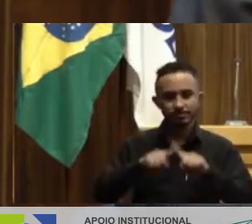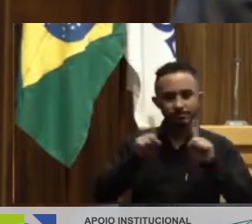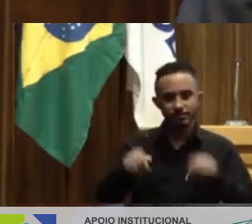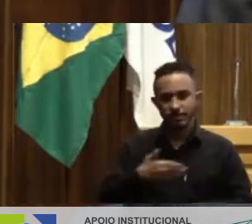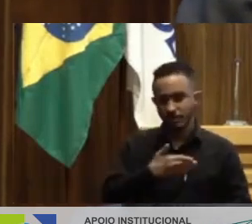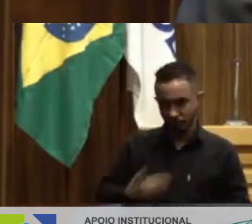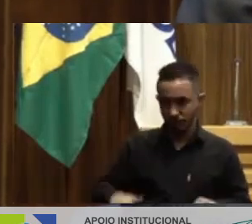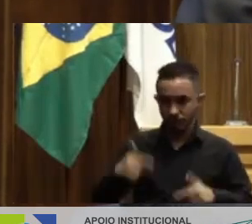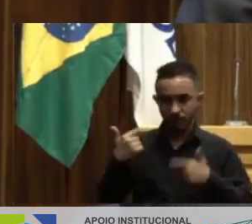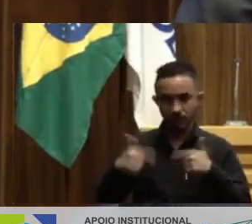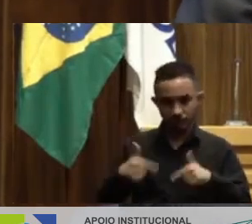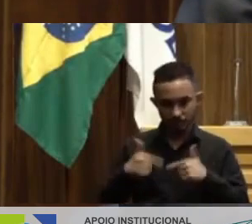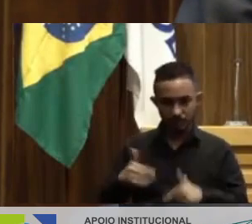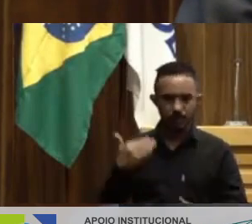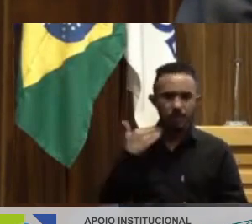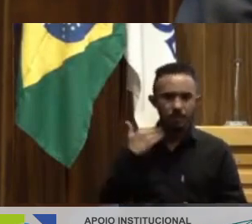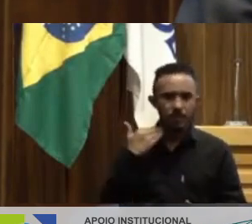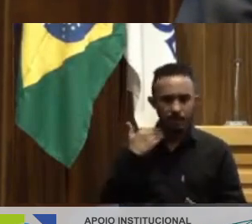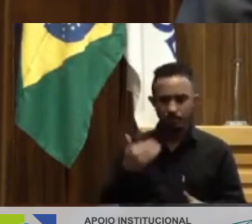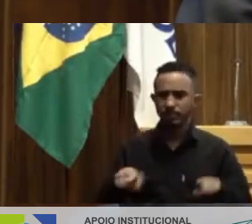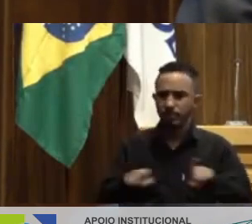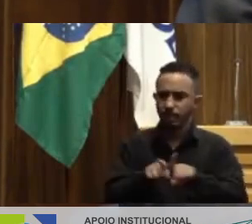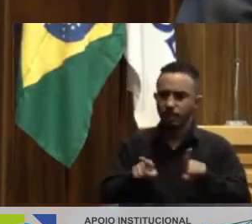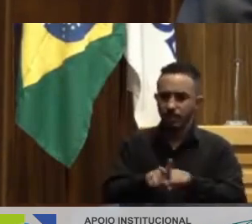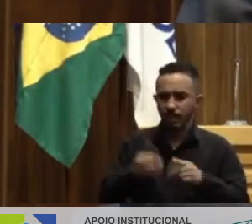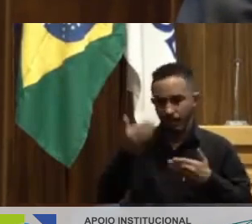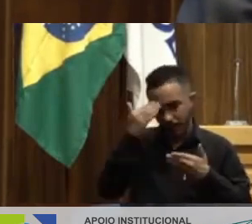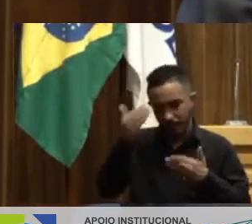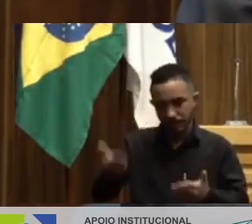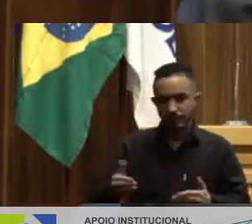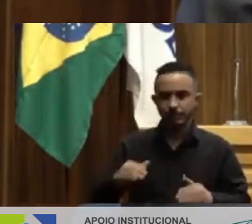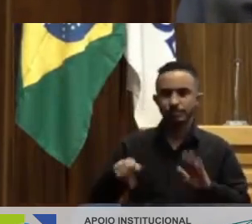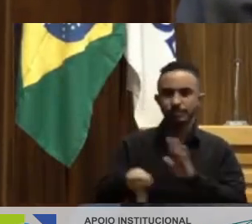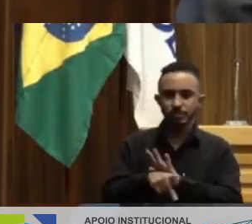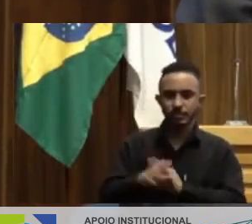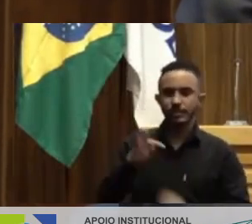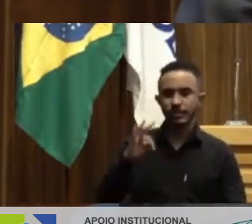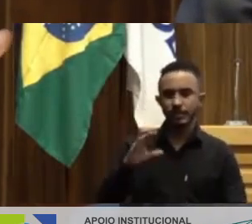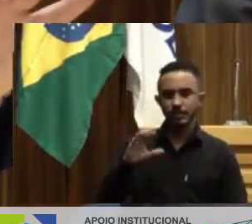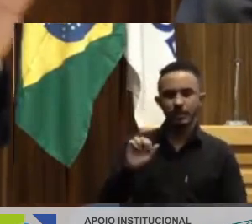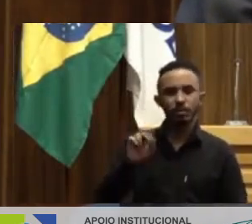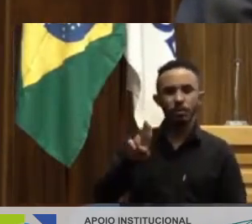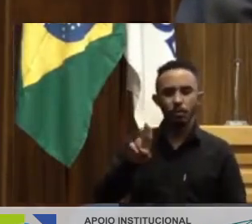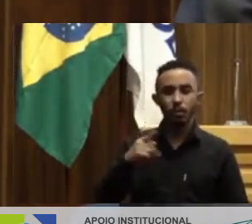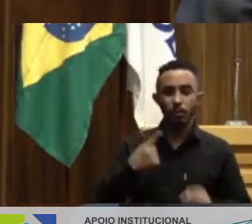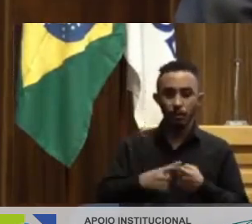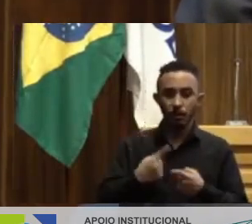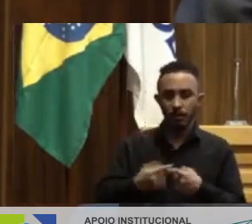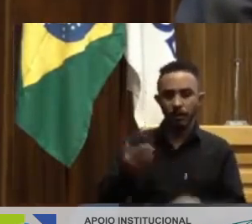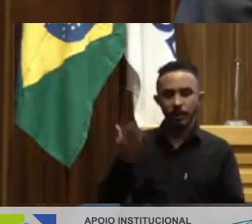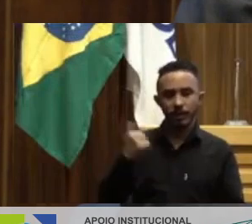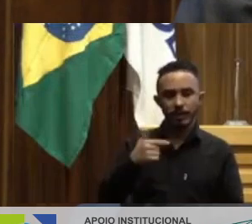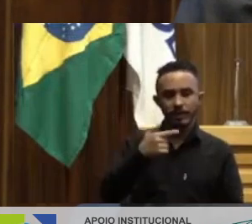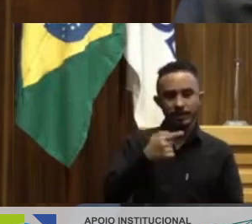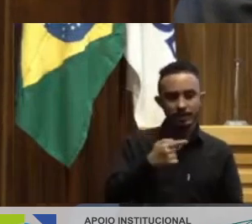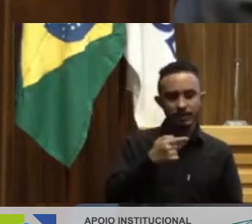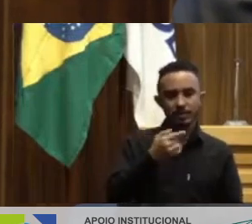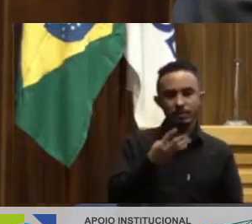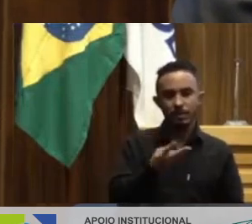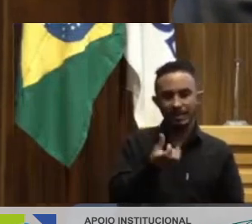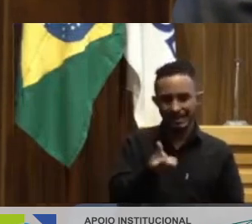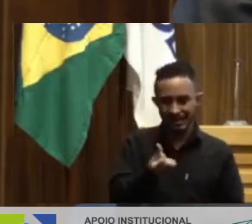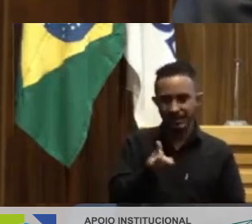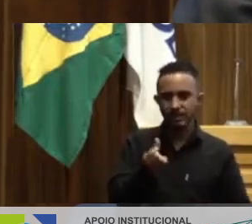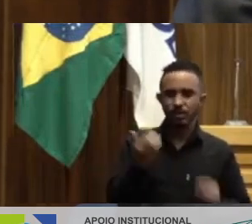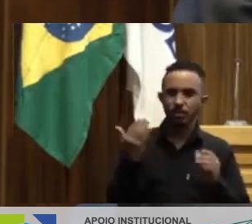os servidores dessa casa. Quero também publicamente agradecer ao Tribunal de Contas da União, porque nós tínhamos aqui 746 processos há 10